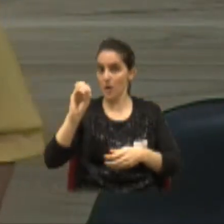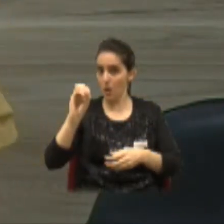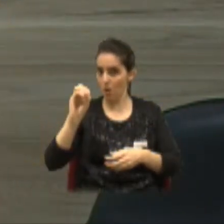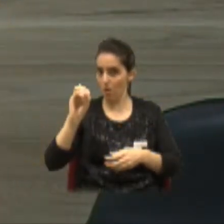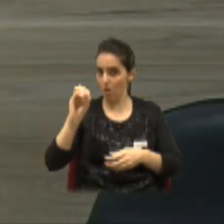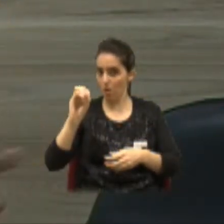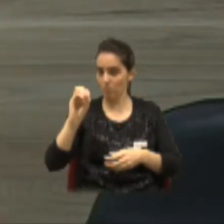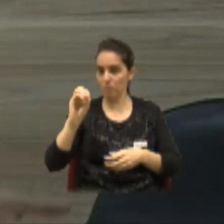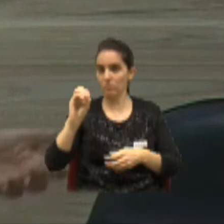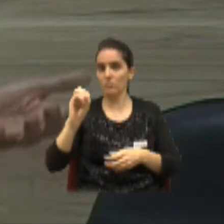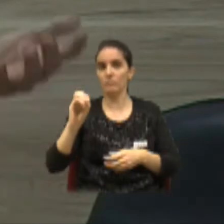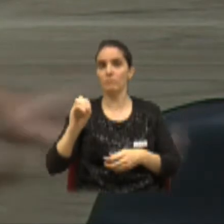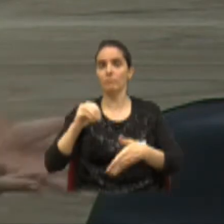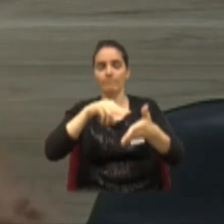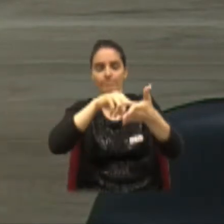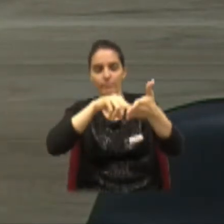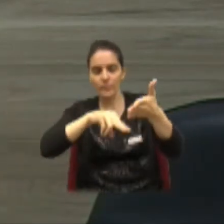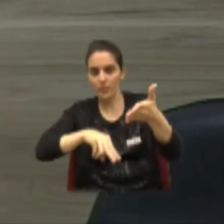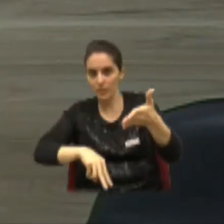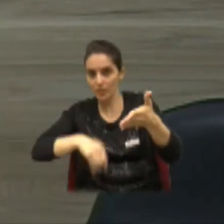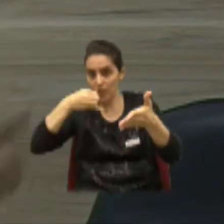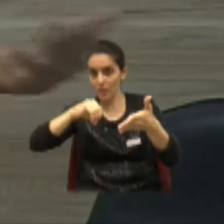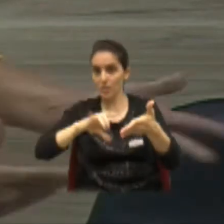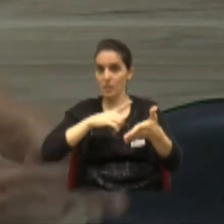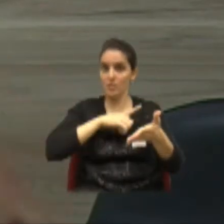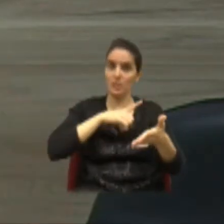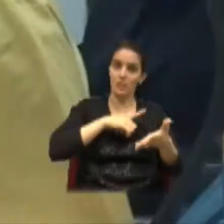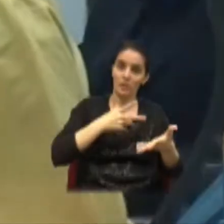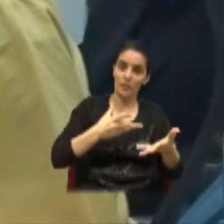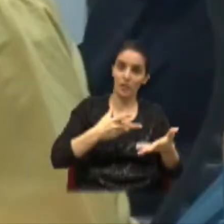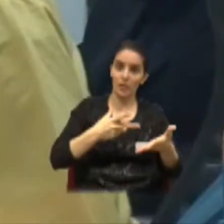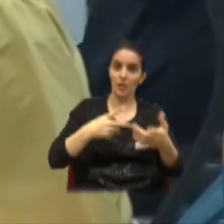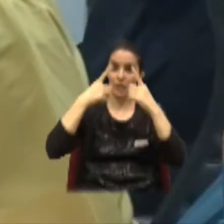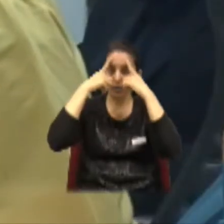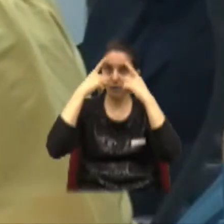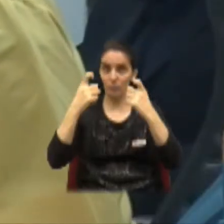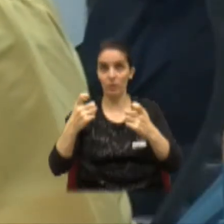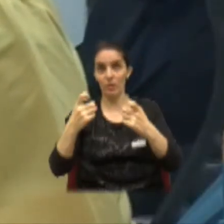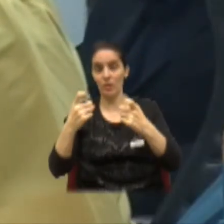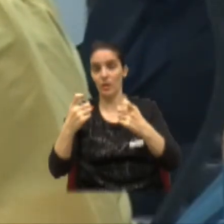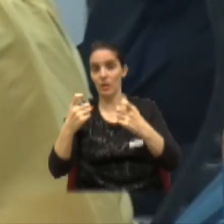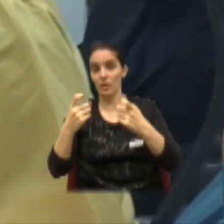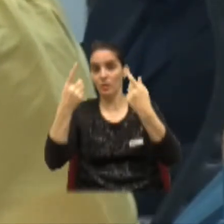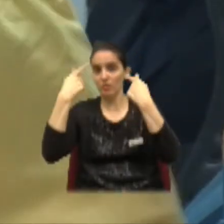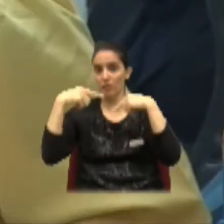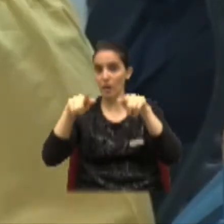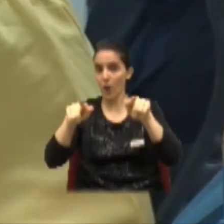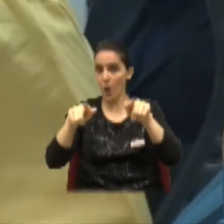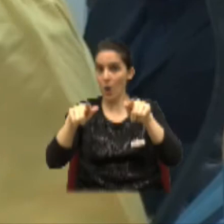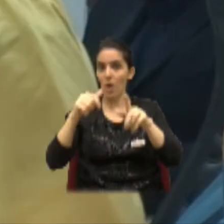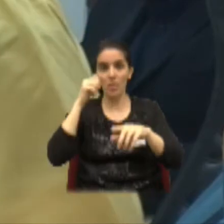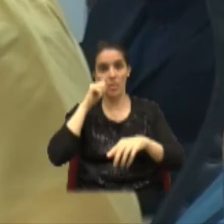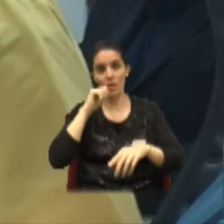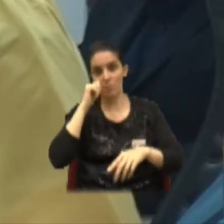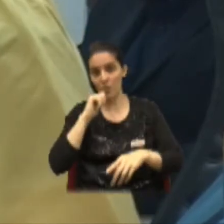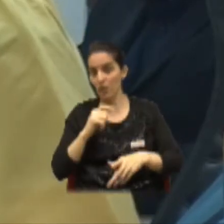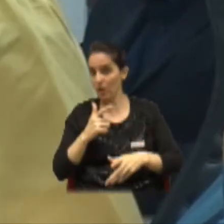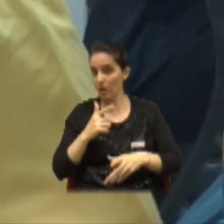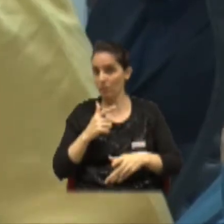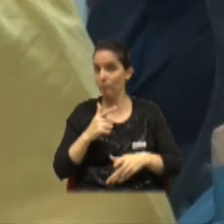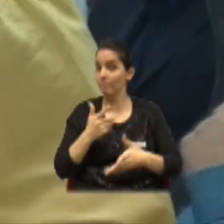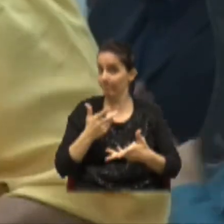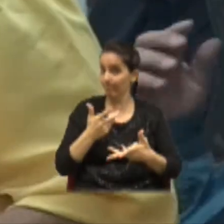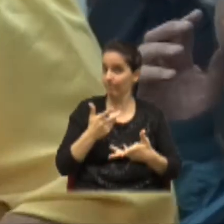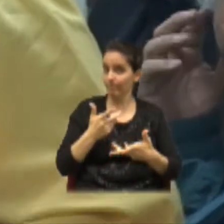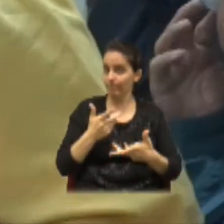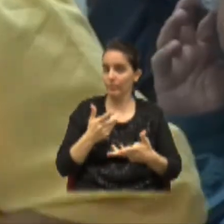uma análise de se há boletins de ocorrência, se há violência contra a mulher, se há violência doméstica,